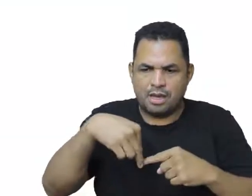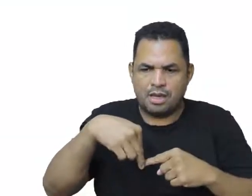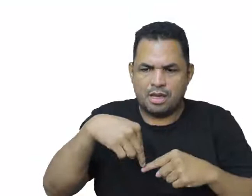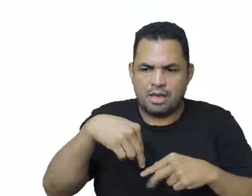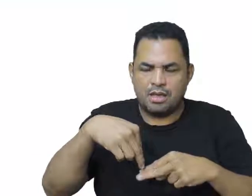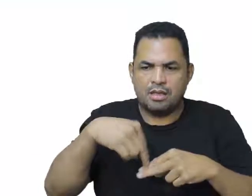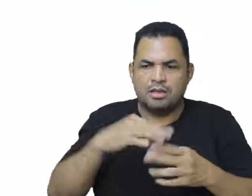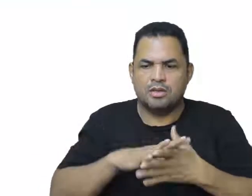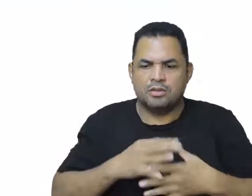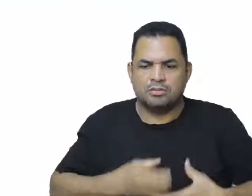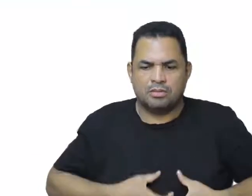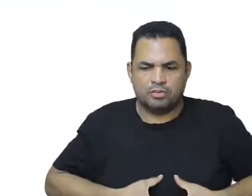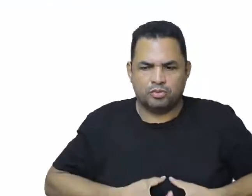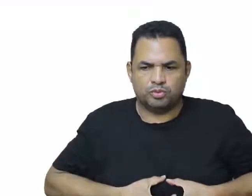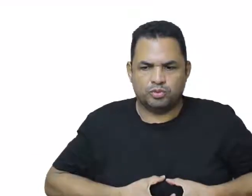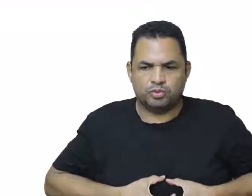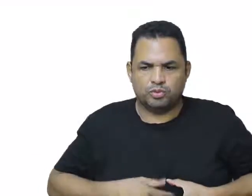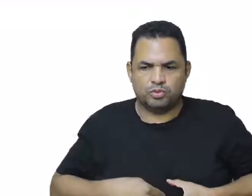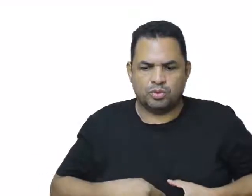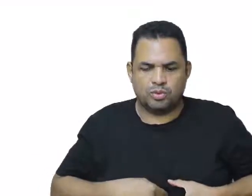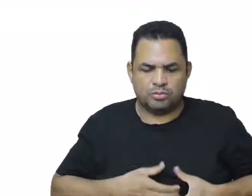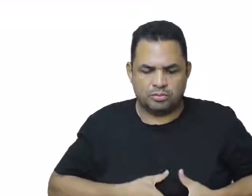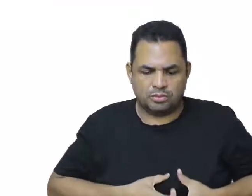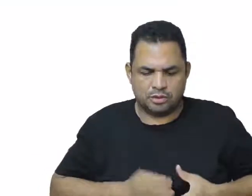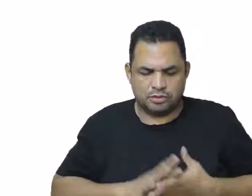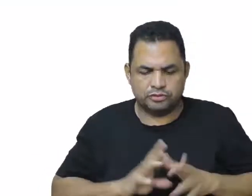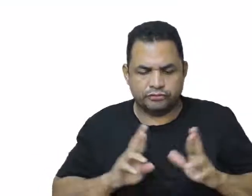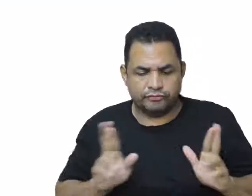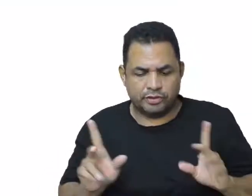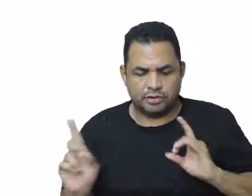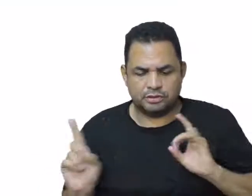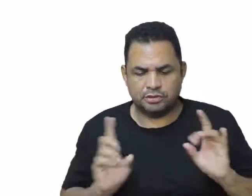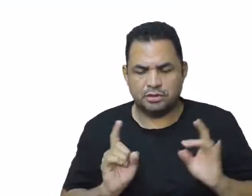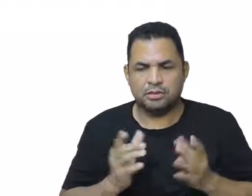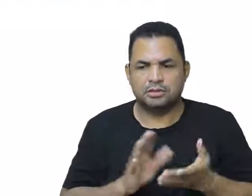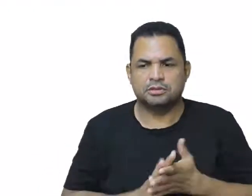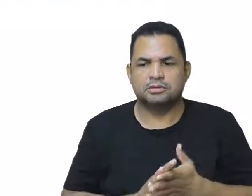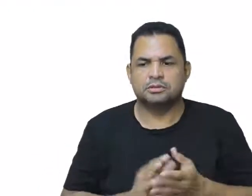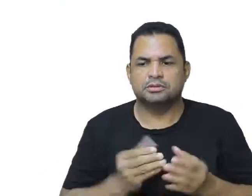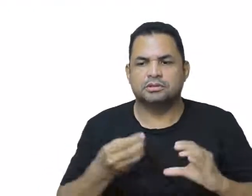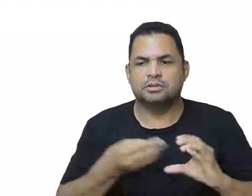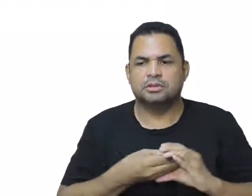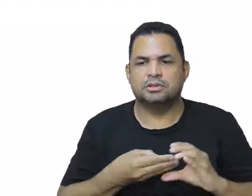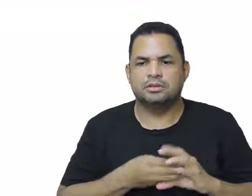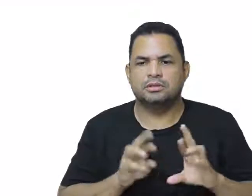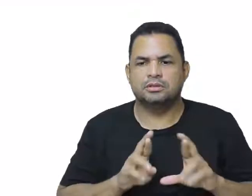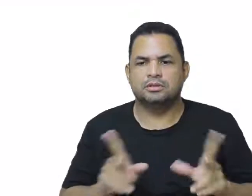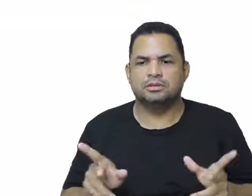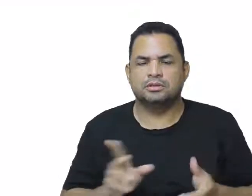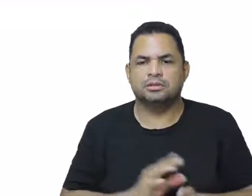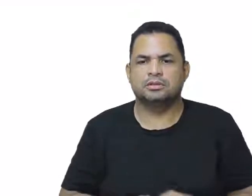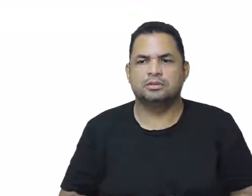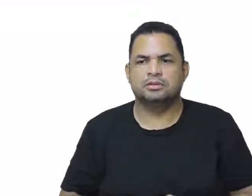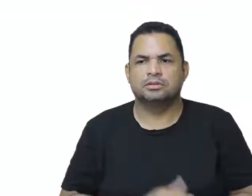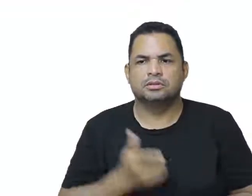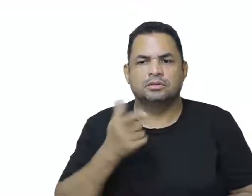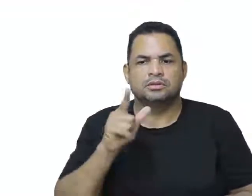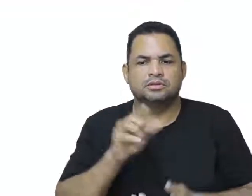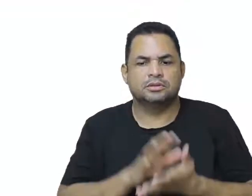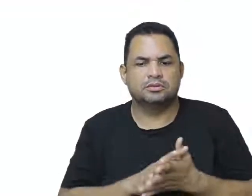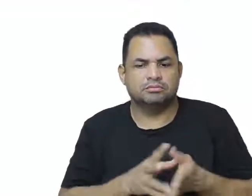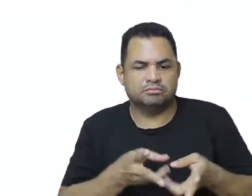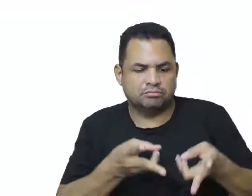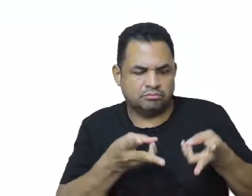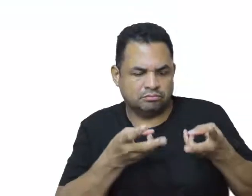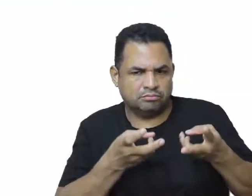forma o estômago não é o mesmo tecido que forma o rins. Eles são formados por células diferentes. Então, a gente consegue perceber que